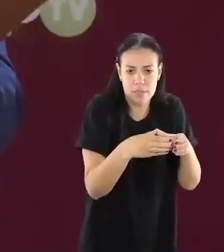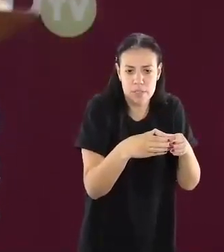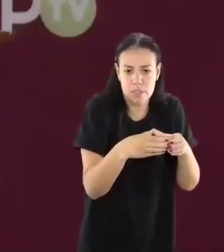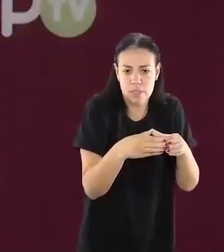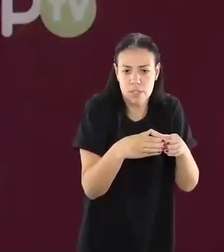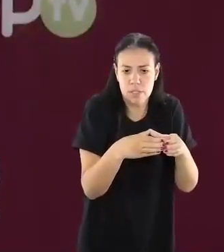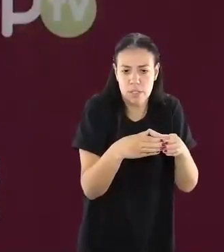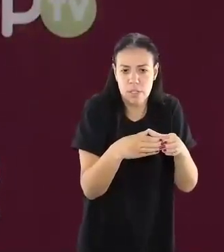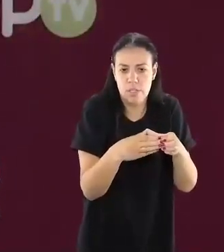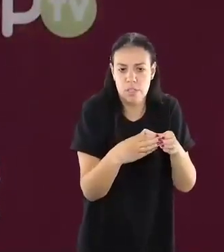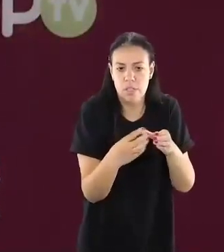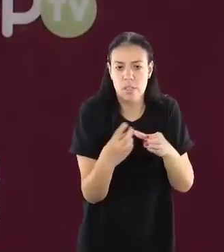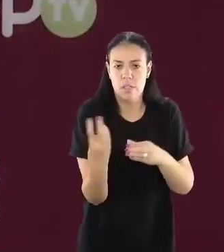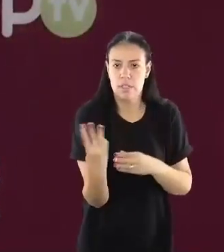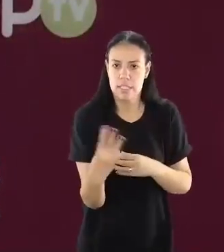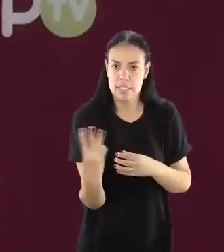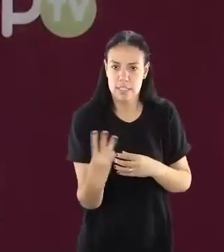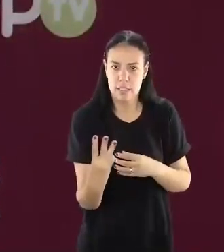são gentios.